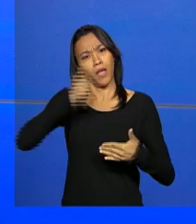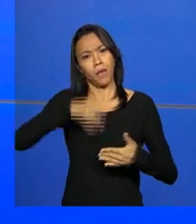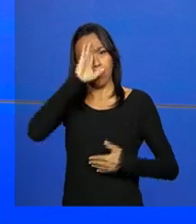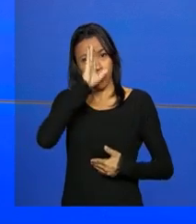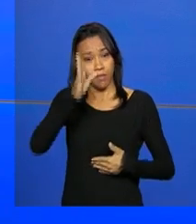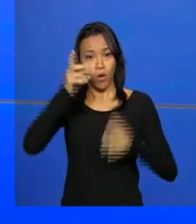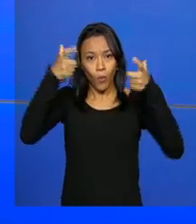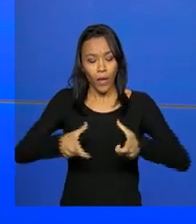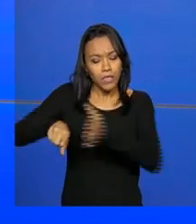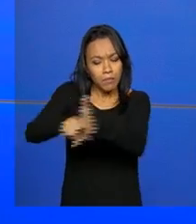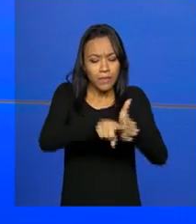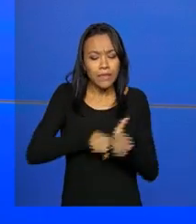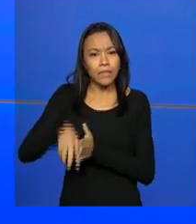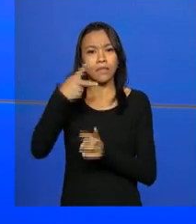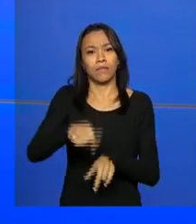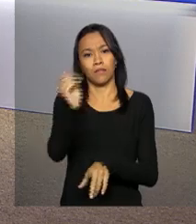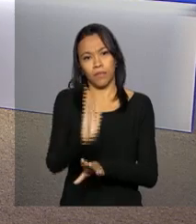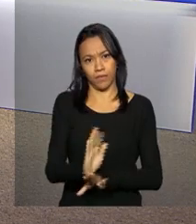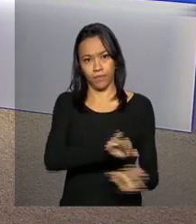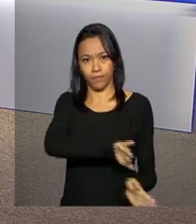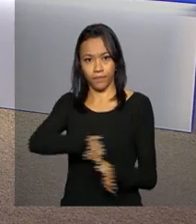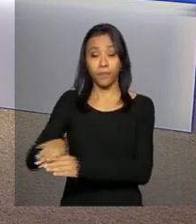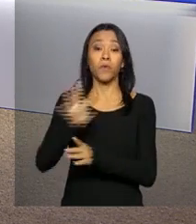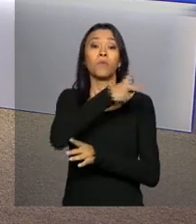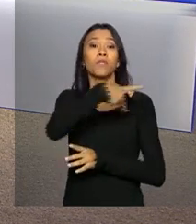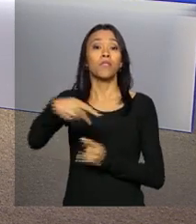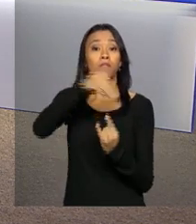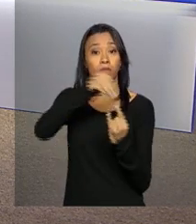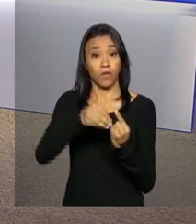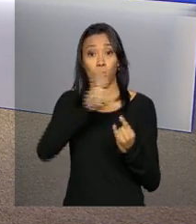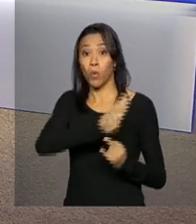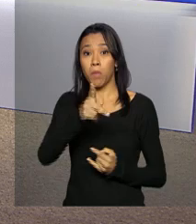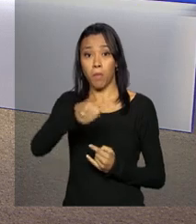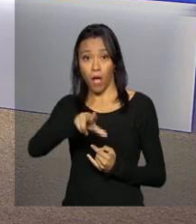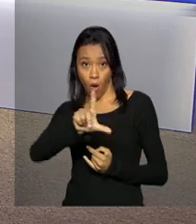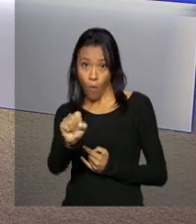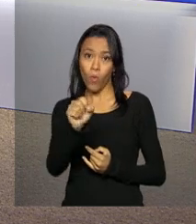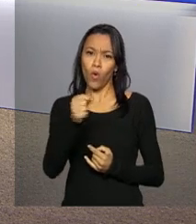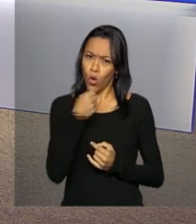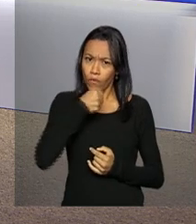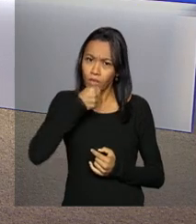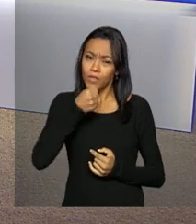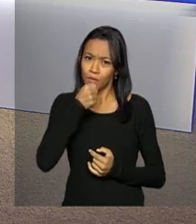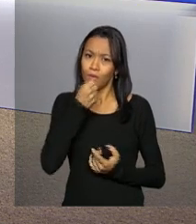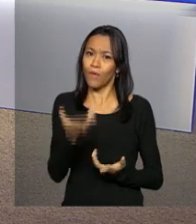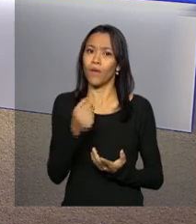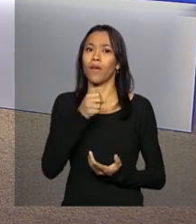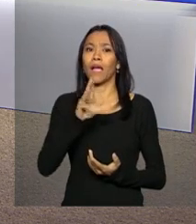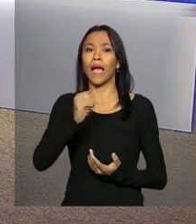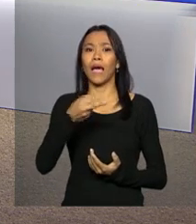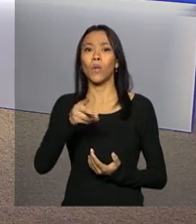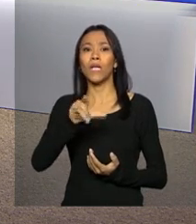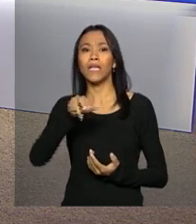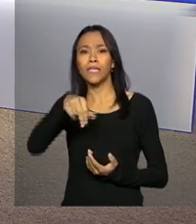principais centros de pesquisa do país o presidente da Fiocruz Paulo Gadelha conversou com a repórter Carolina Rocha